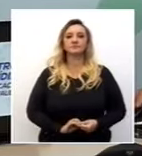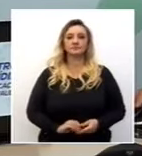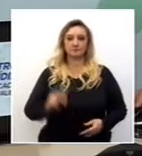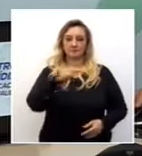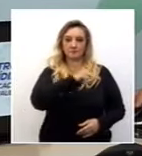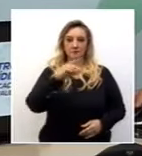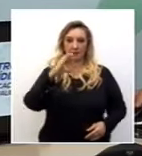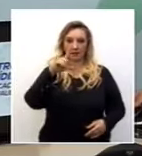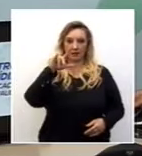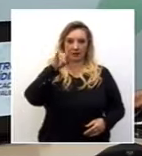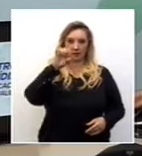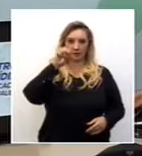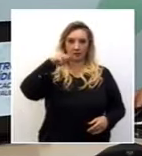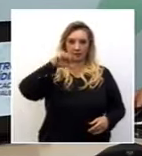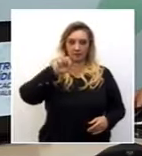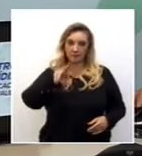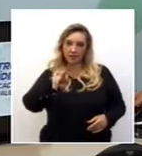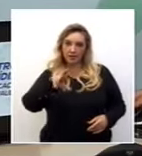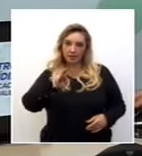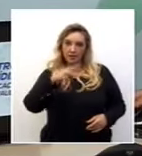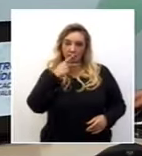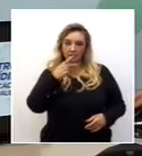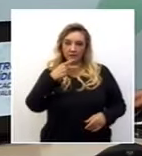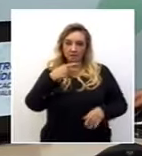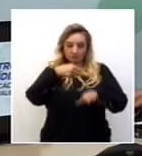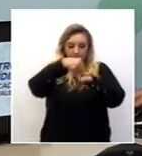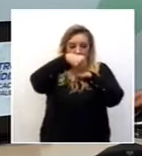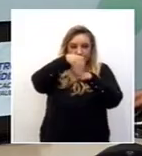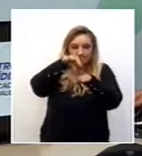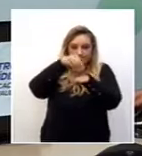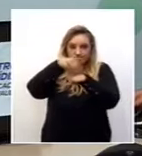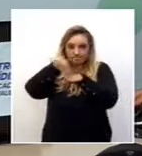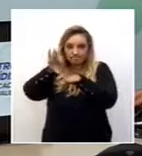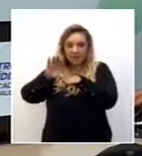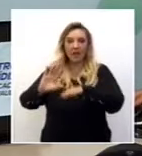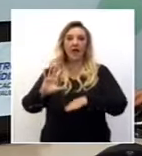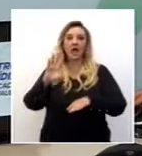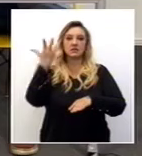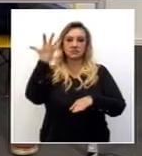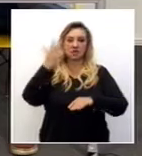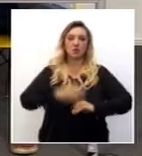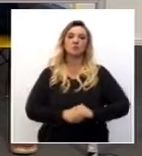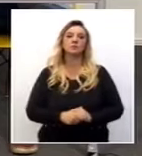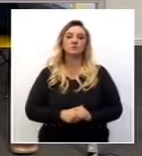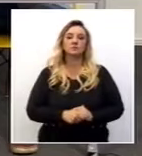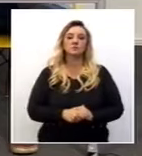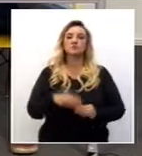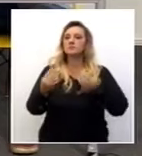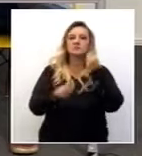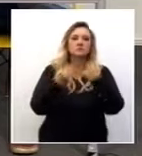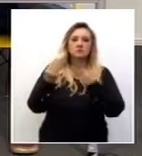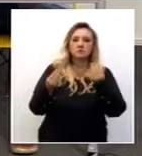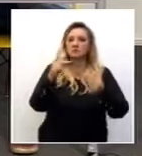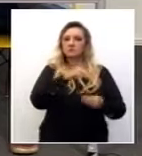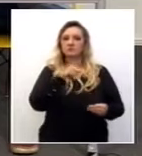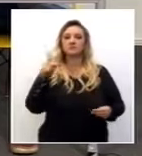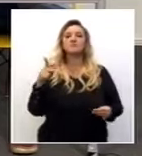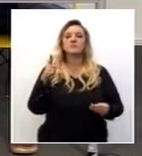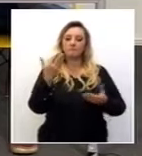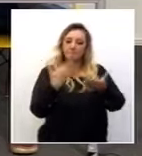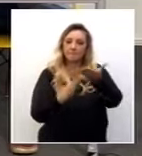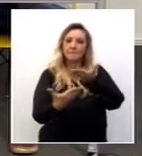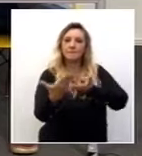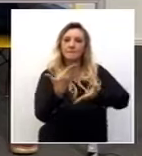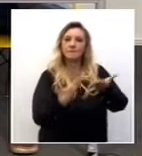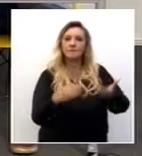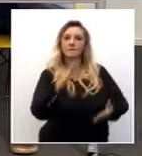Professor Claudemir, que fala das norteações das ações. Isso é importante, bastante, né? Como que o professor vai interagir com